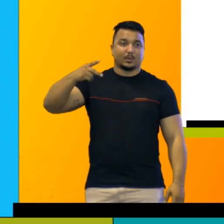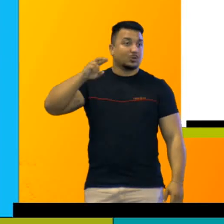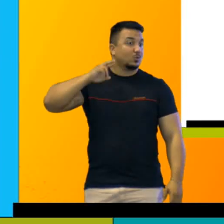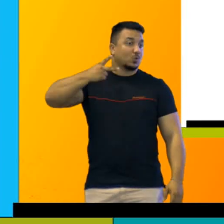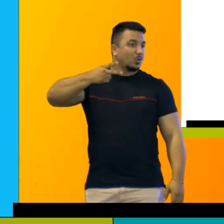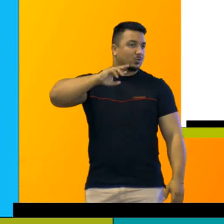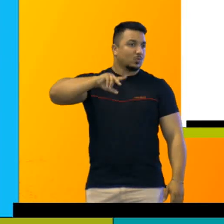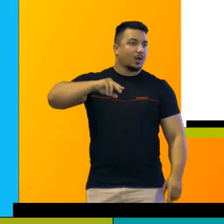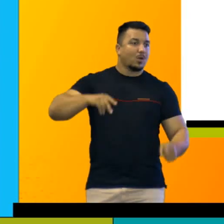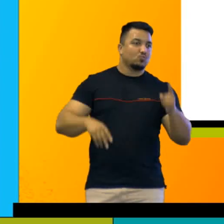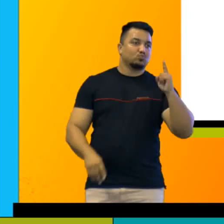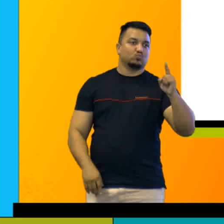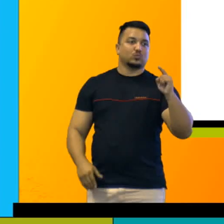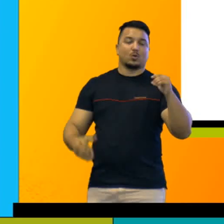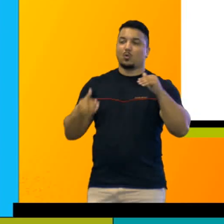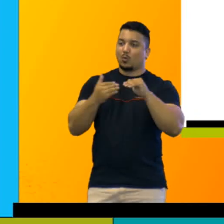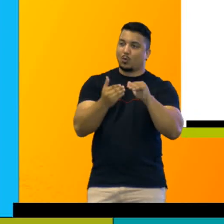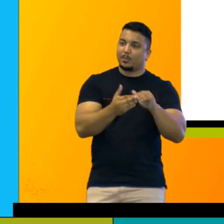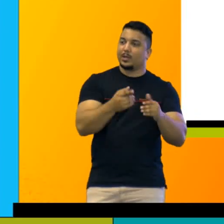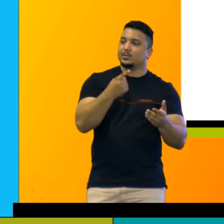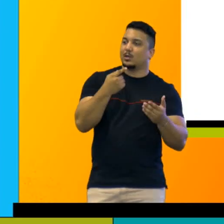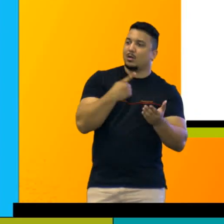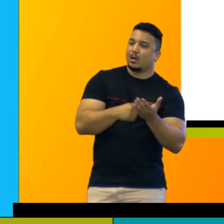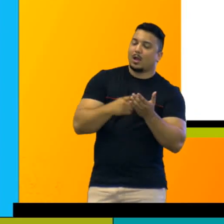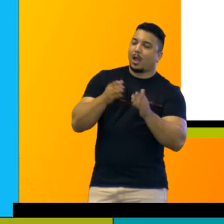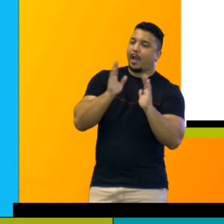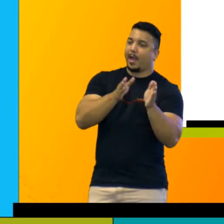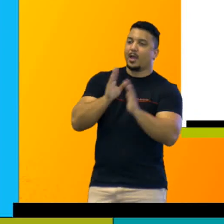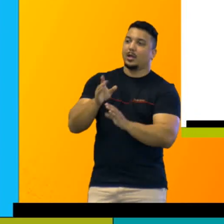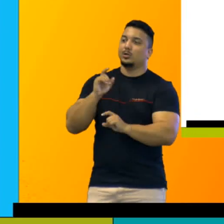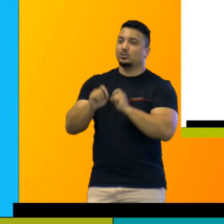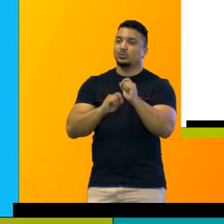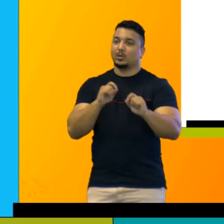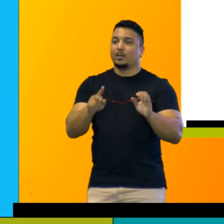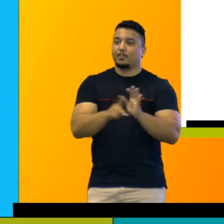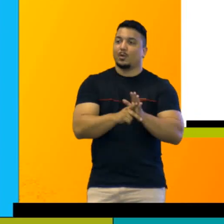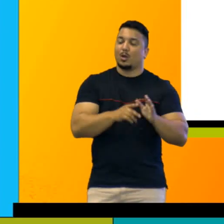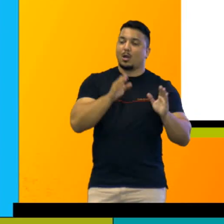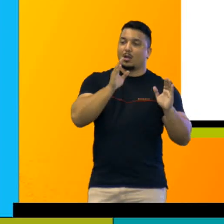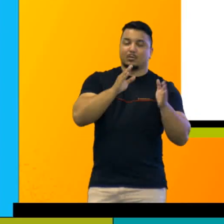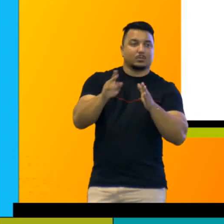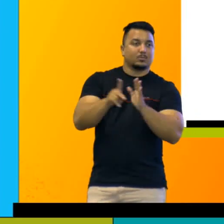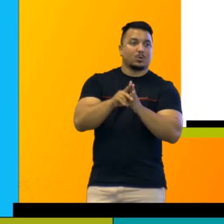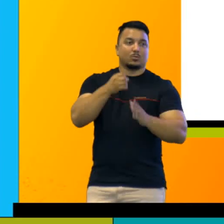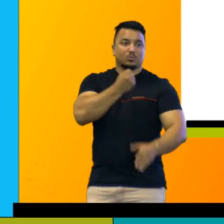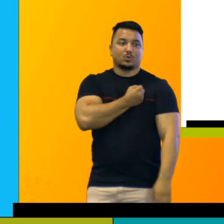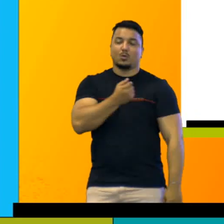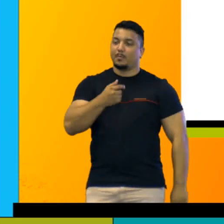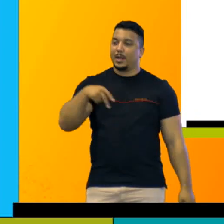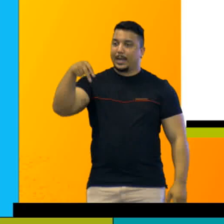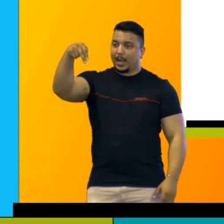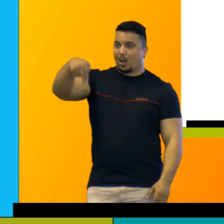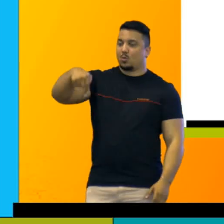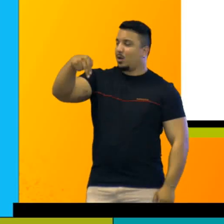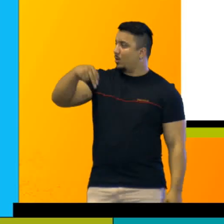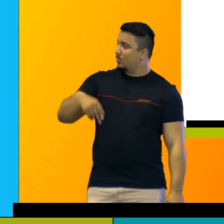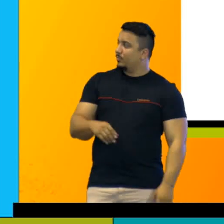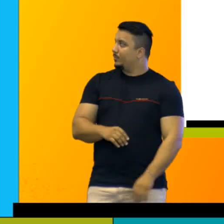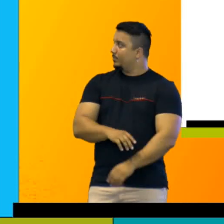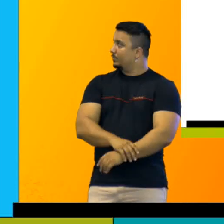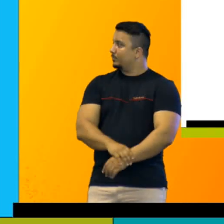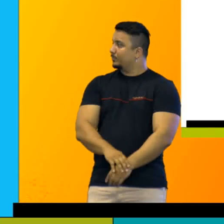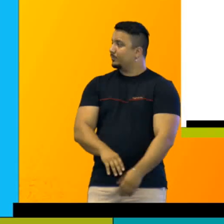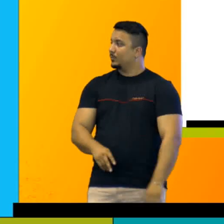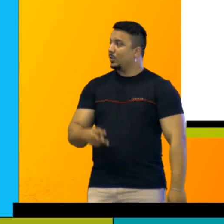1. Combinação, arranjo também é da competência 1, que é a parte de operações com números naturais, tá? Não é competência 2